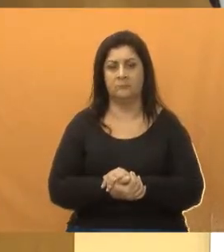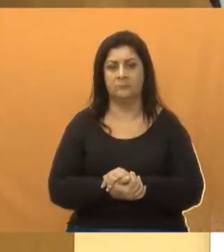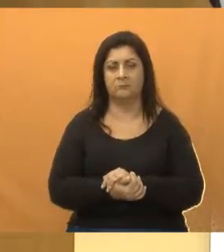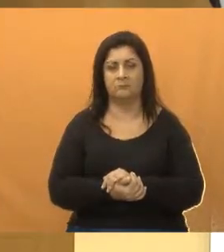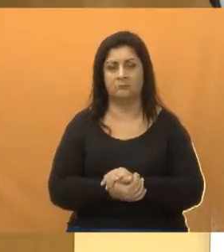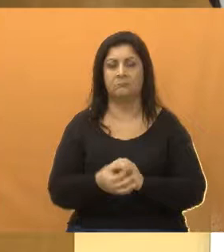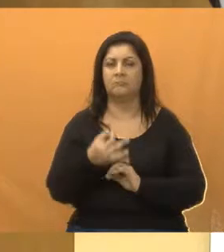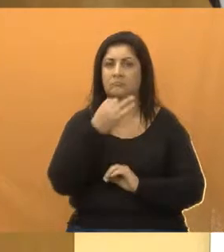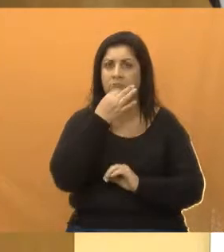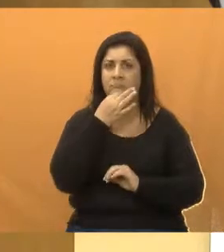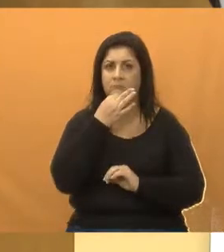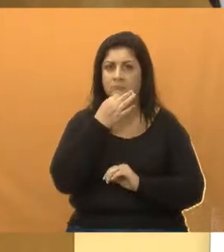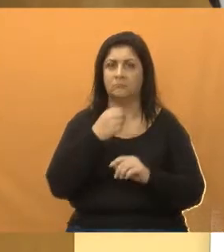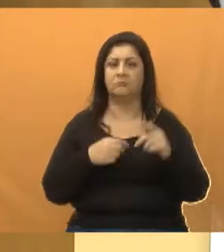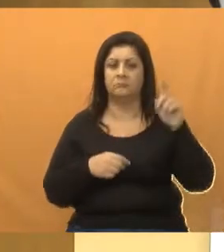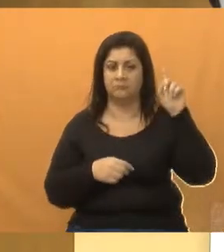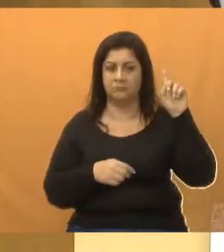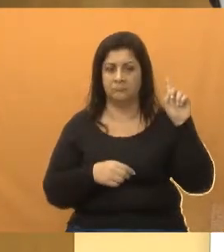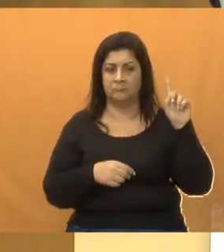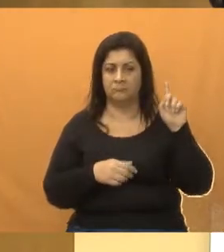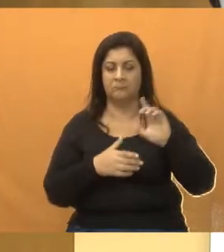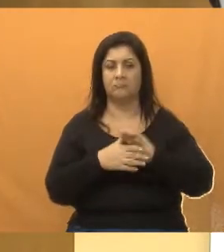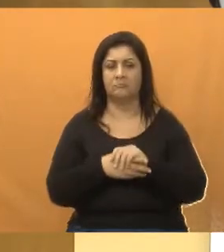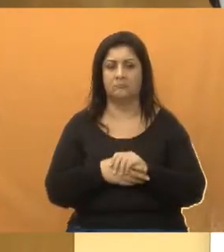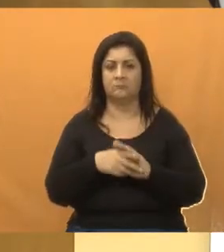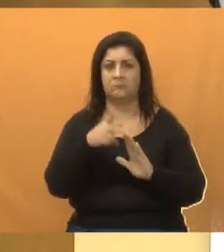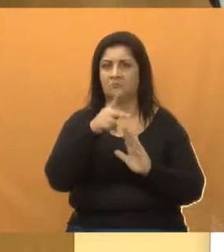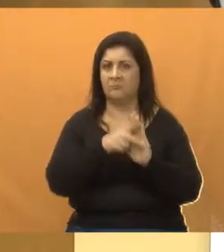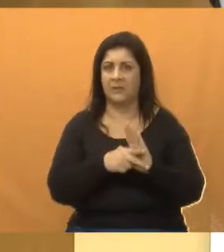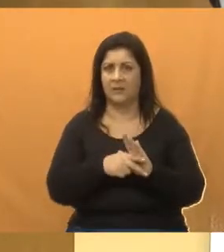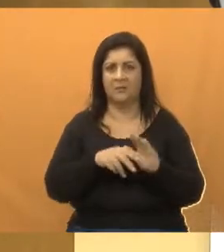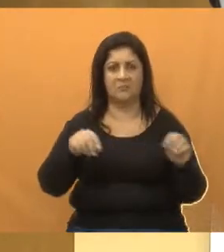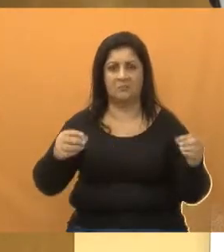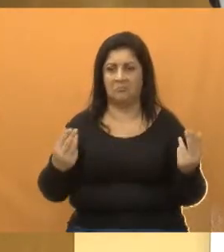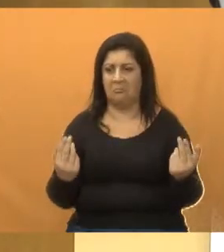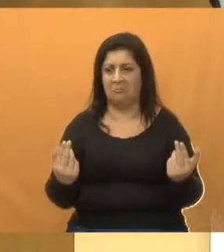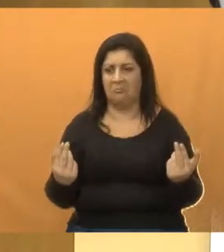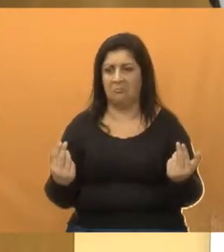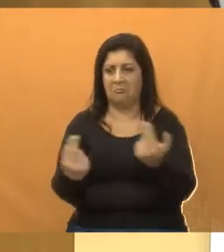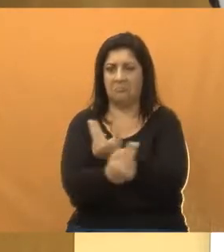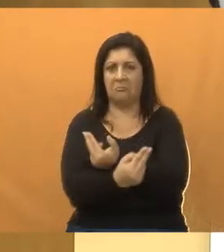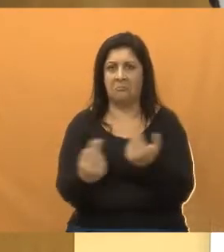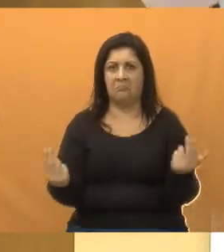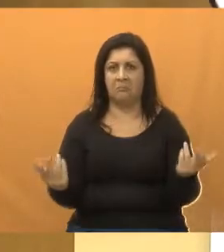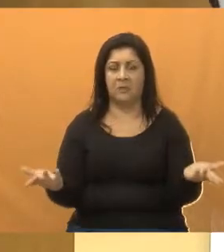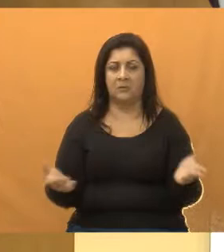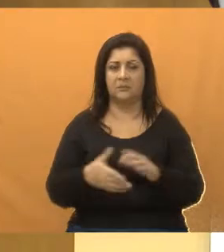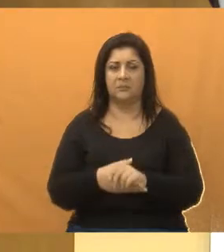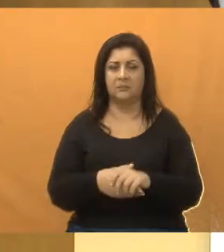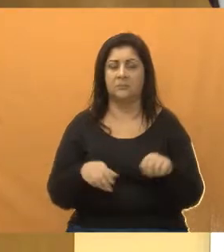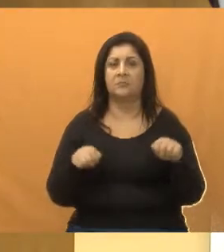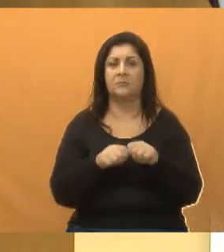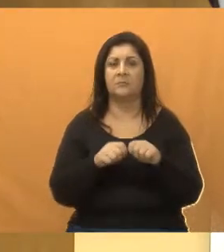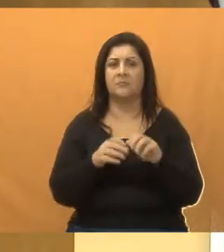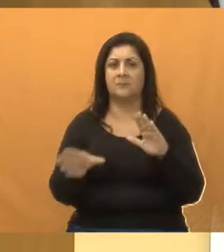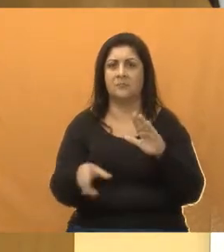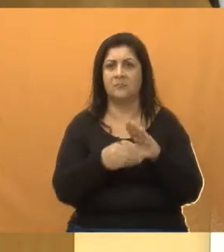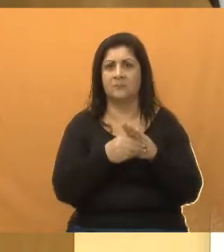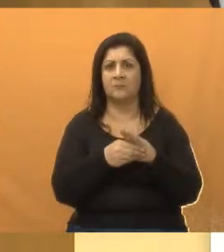meu ponto de vista aqui, esse projeto aqui é trocar 6 por meia dúzia, e eu fiz aqui uma emenda nesse